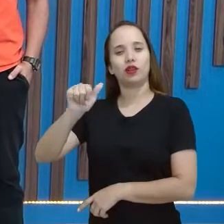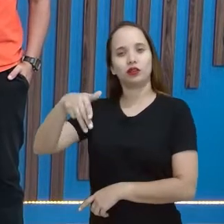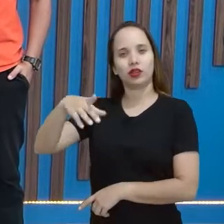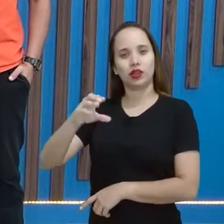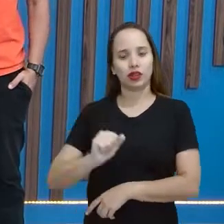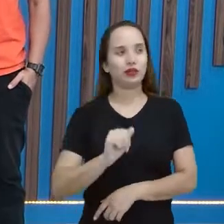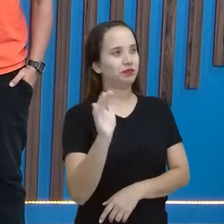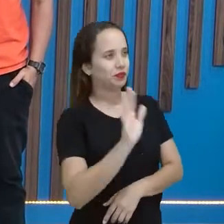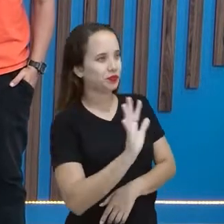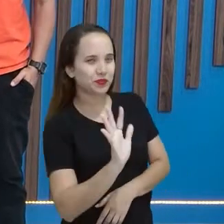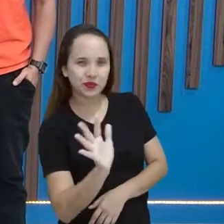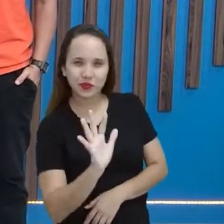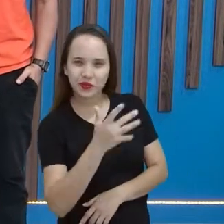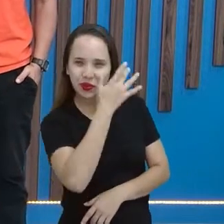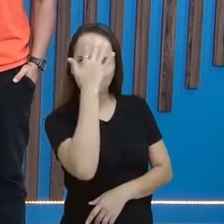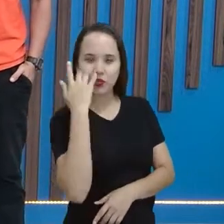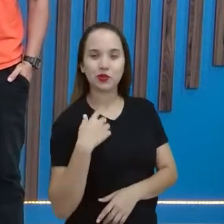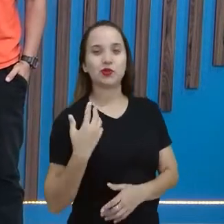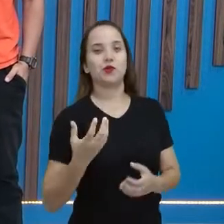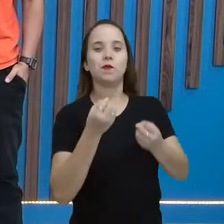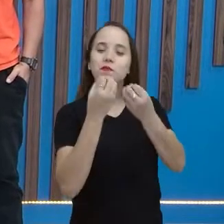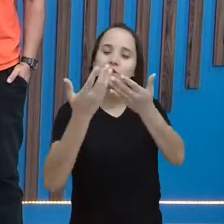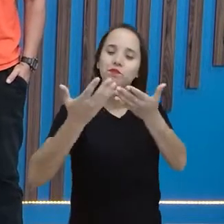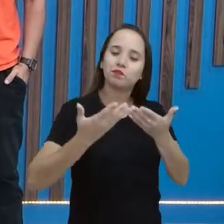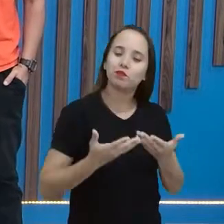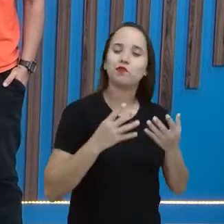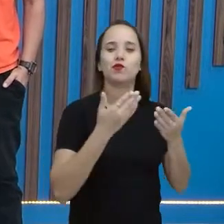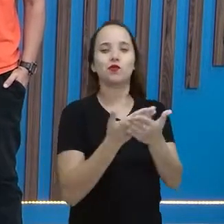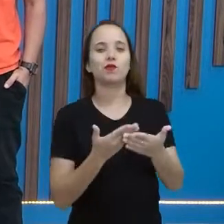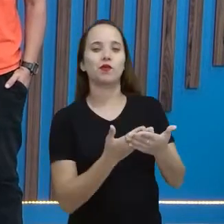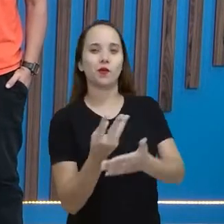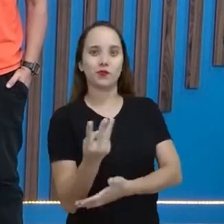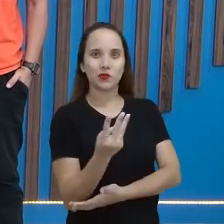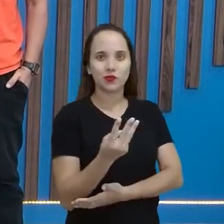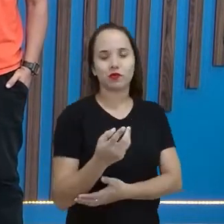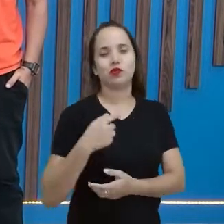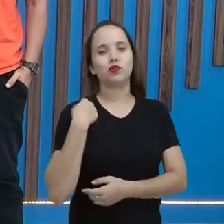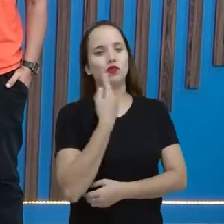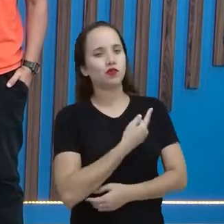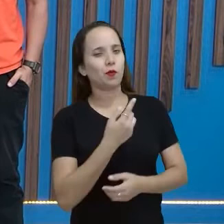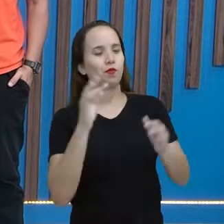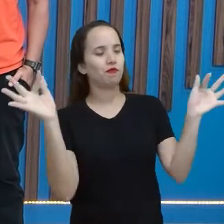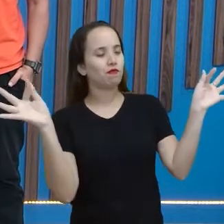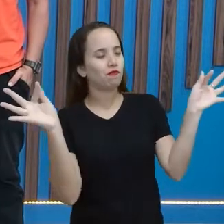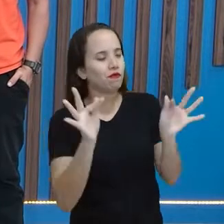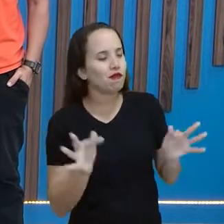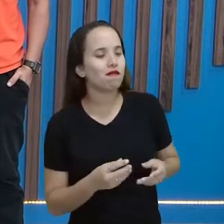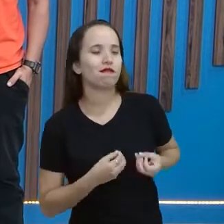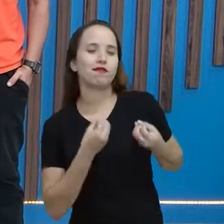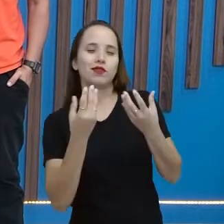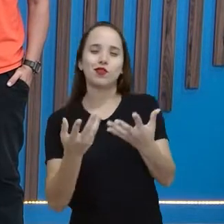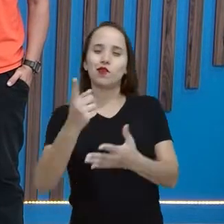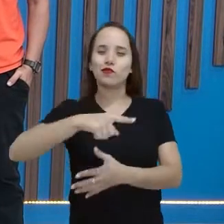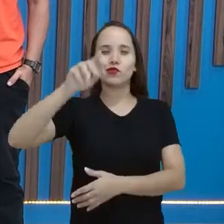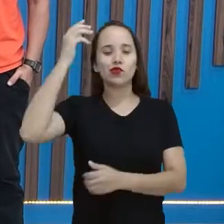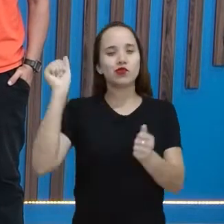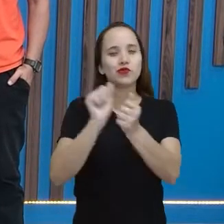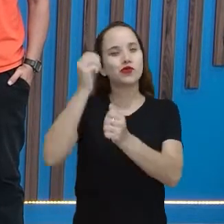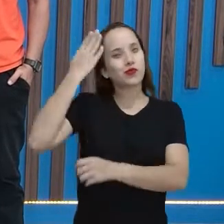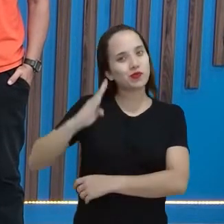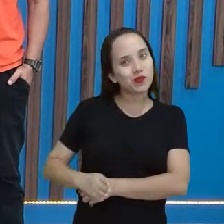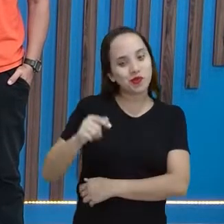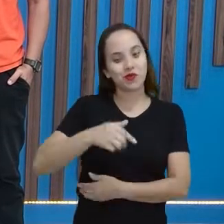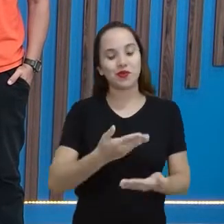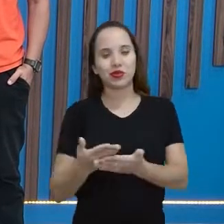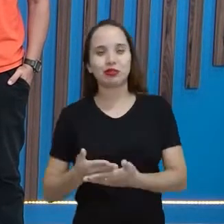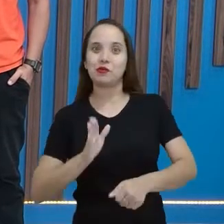bem-vindos, bem-vindas a essa nossa terceira aula. Estamos bem felizes em trazer para vocês, junto aqui com o Brielle, que deixa a nossa aula cada